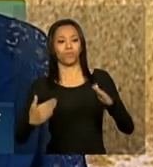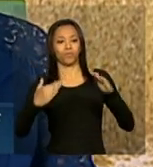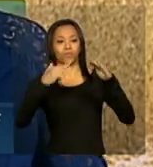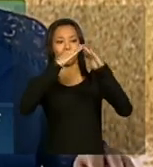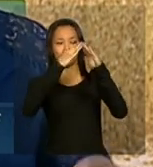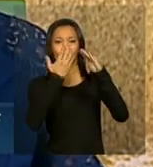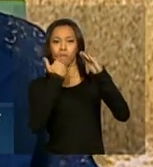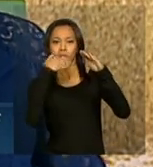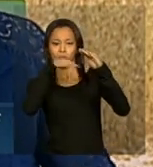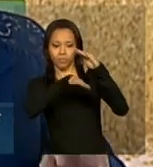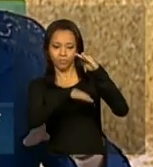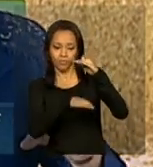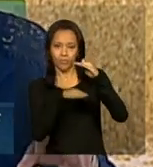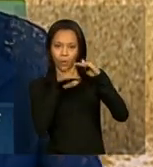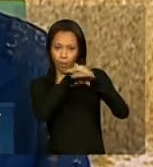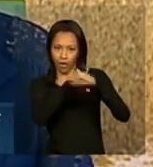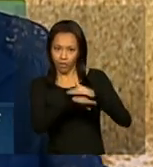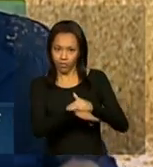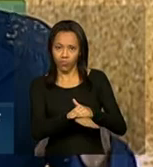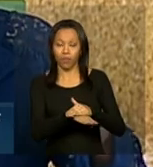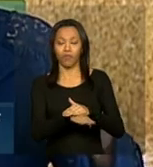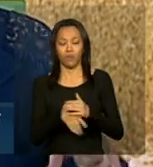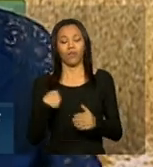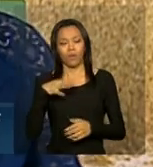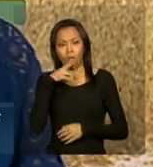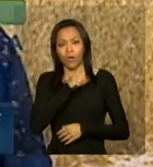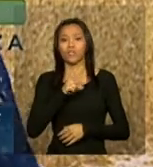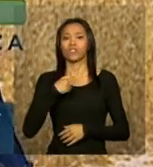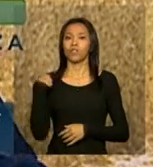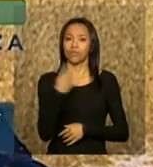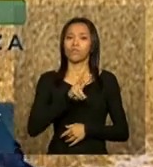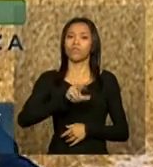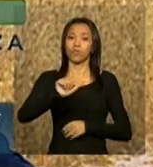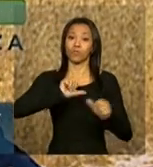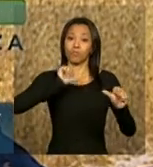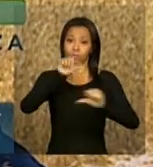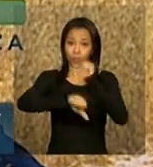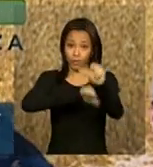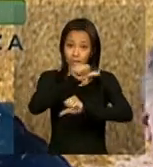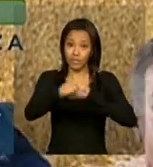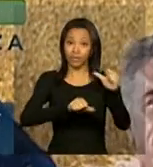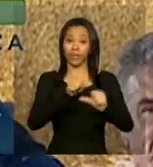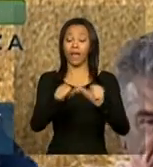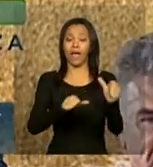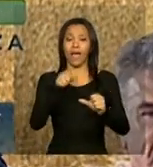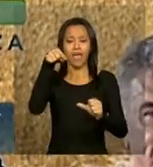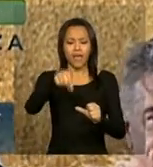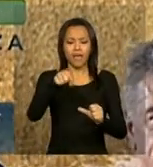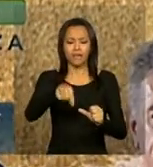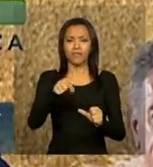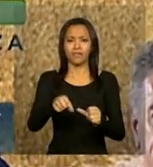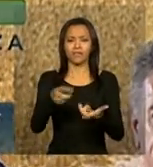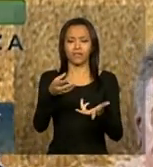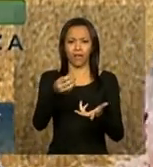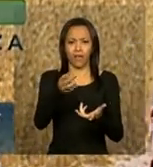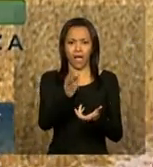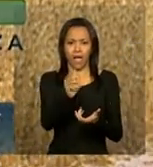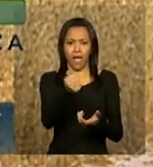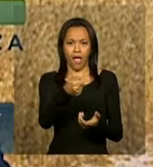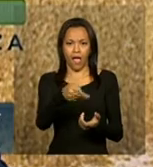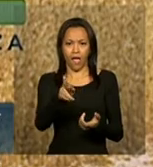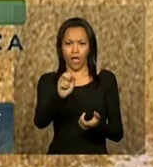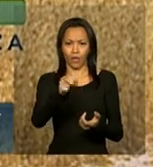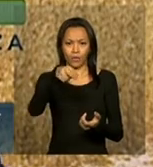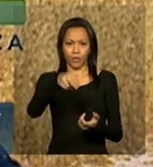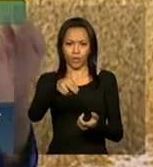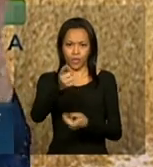dizer que eu acho que nós mudaremos a face do agronegócio quanto mais nós formos